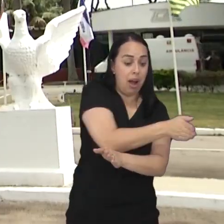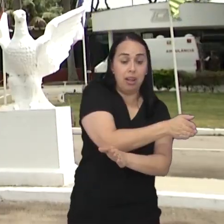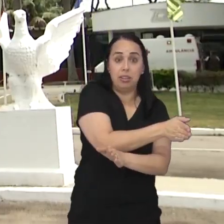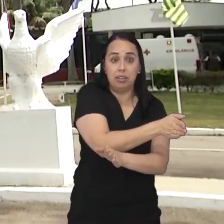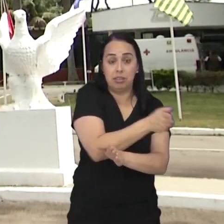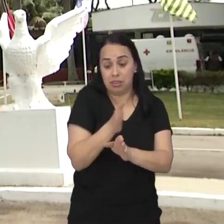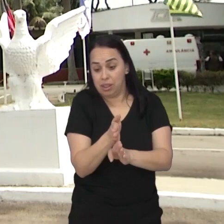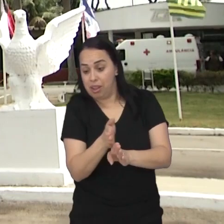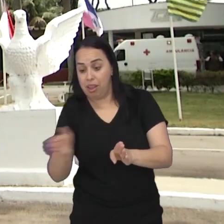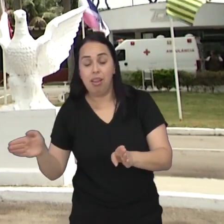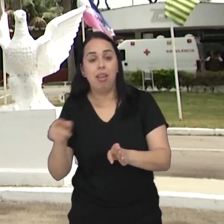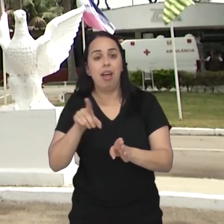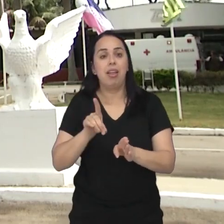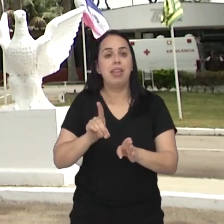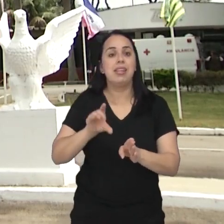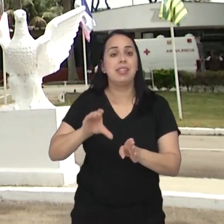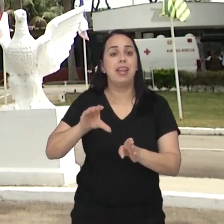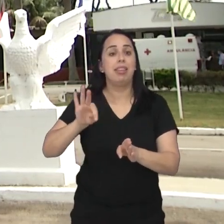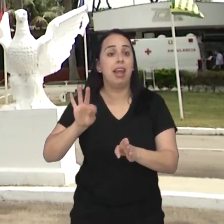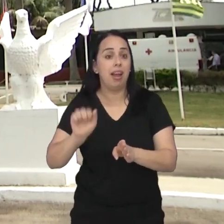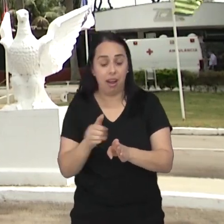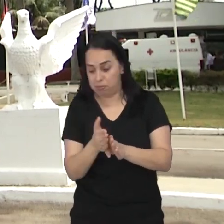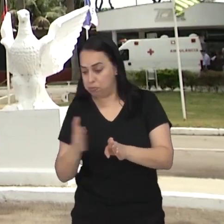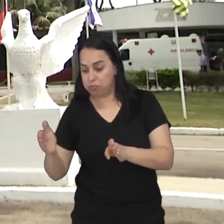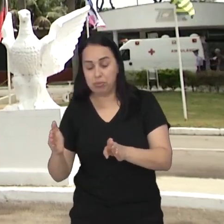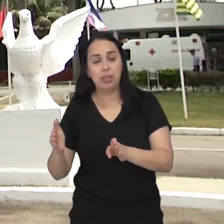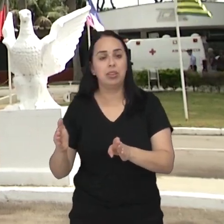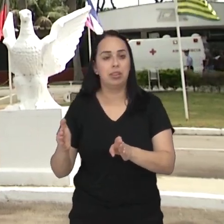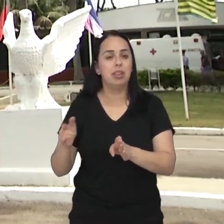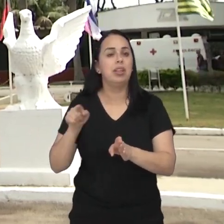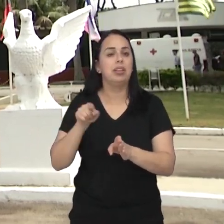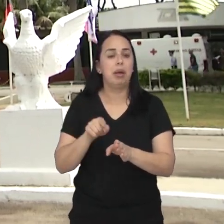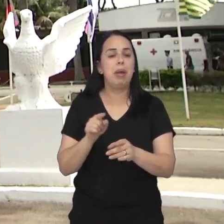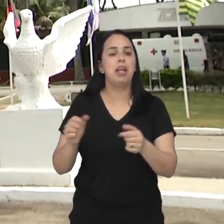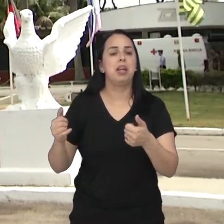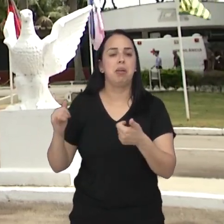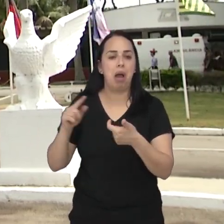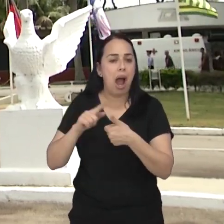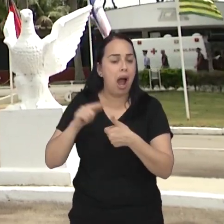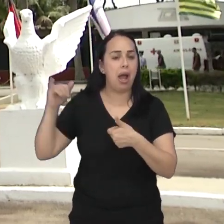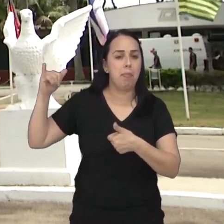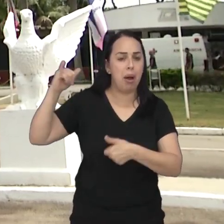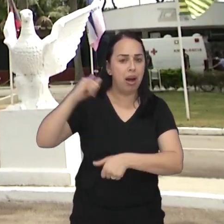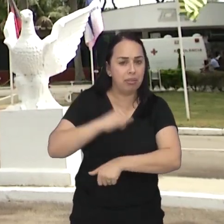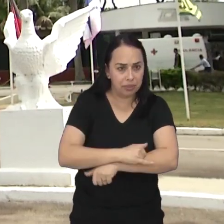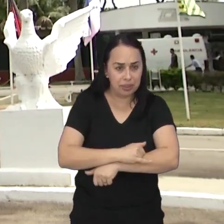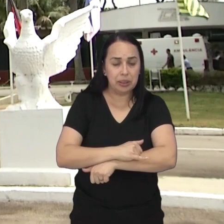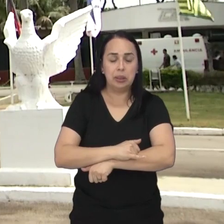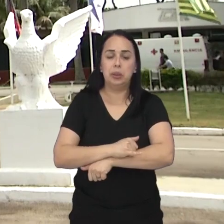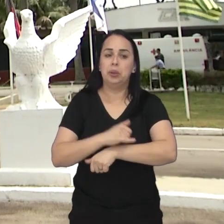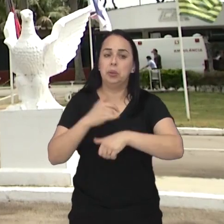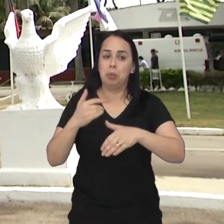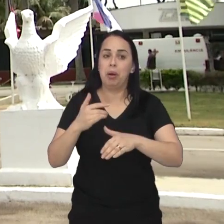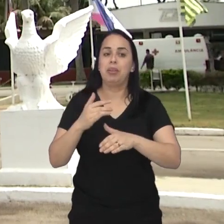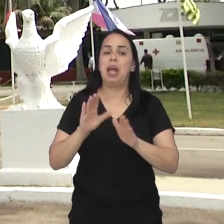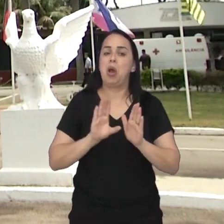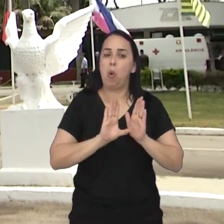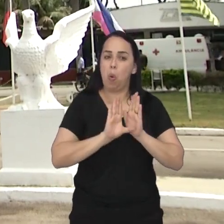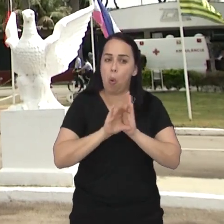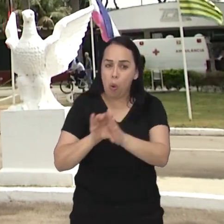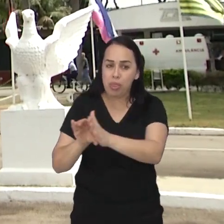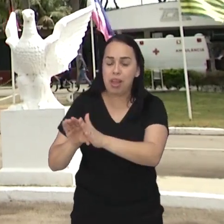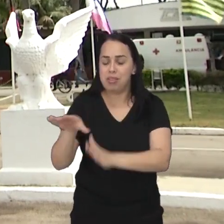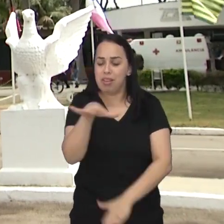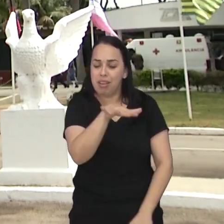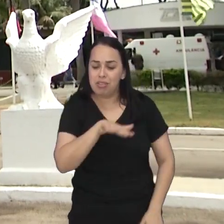dela antes do DCTA e depois do DCTA. Por intermédio do DCTA, criou-se a Embraer, e aí tem todo